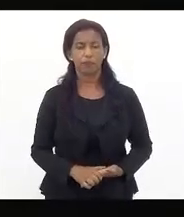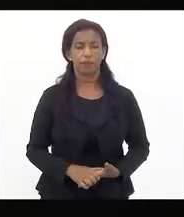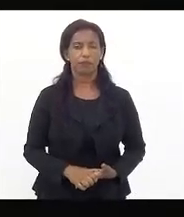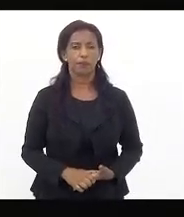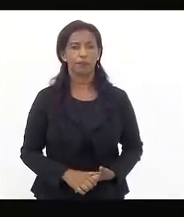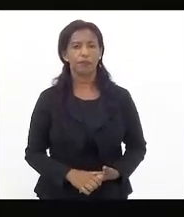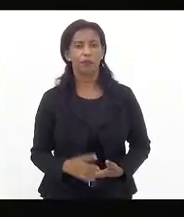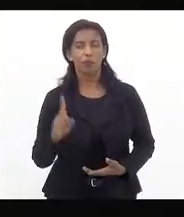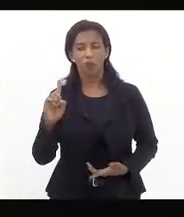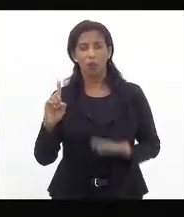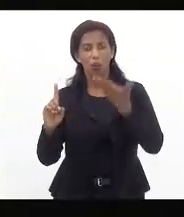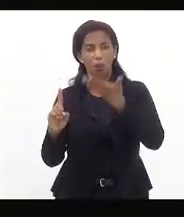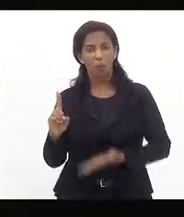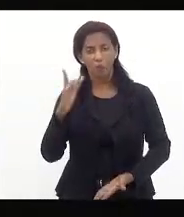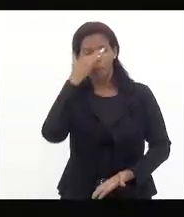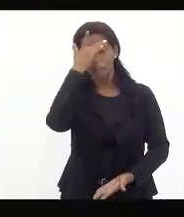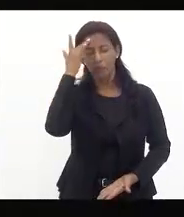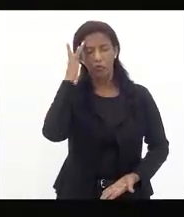Uma pessoa